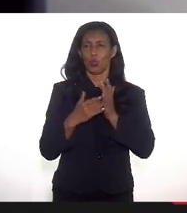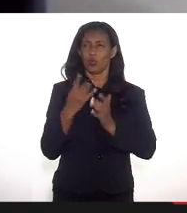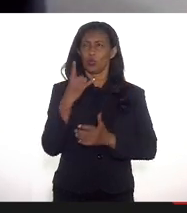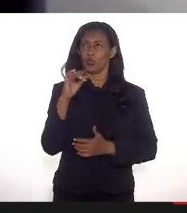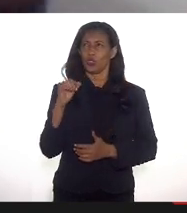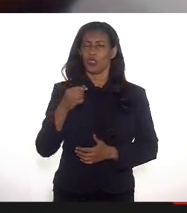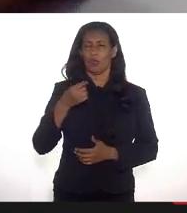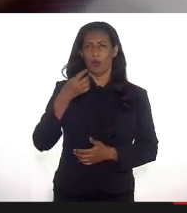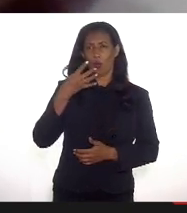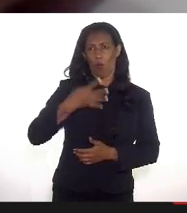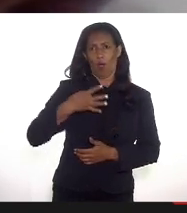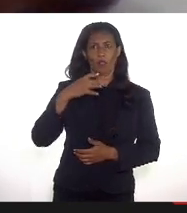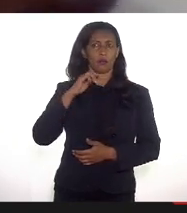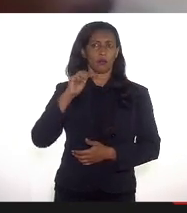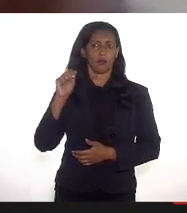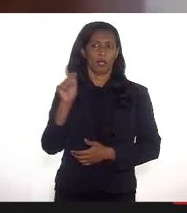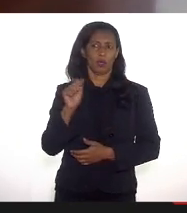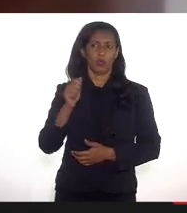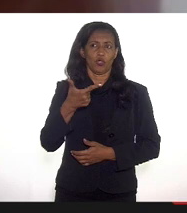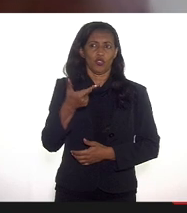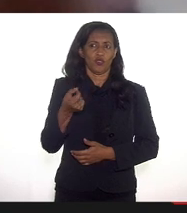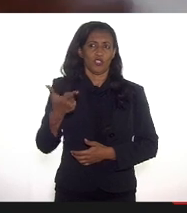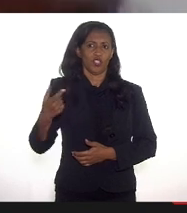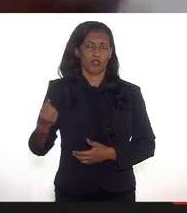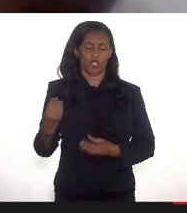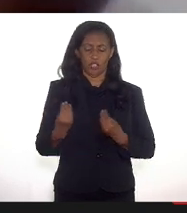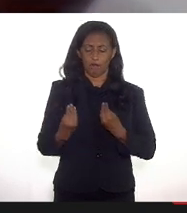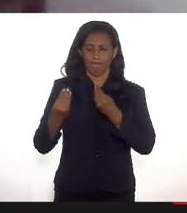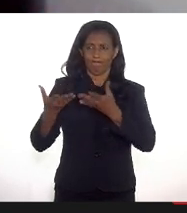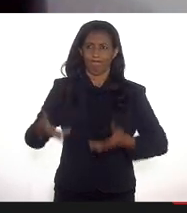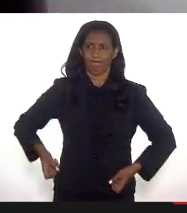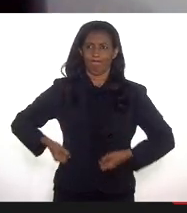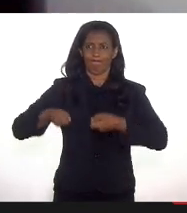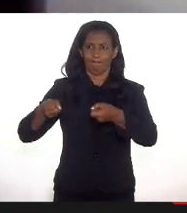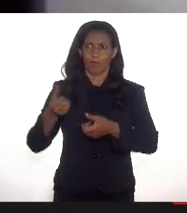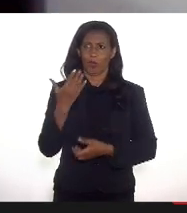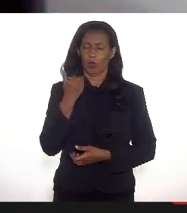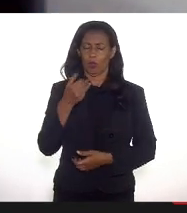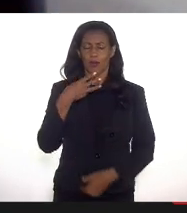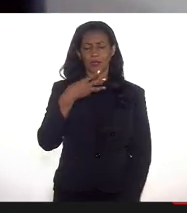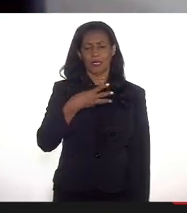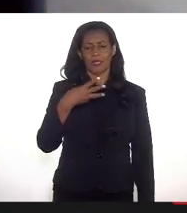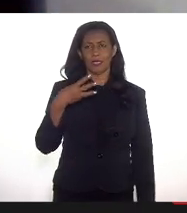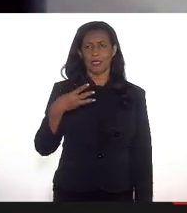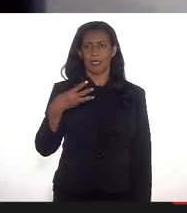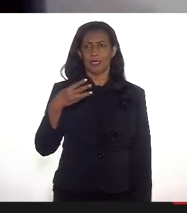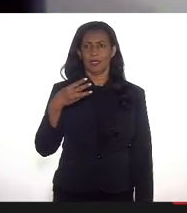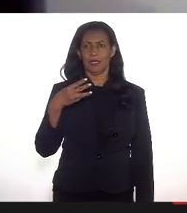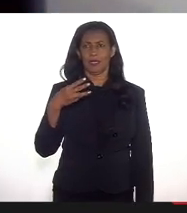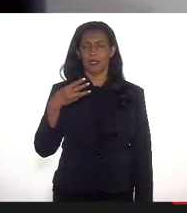2020. Eu tenho 333 alunos sem acesso,